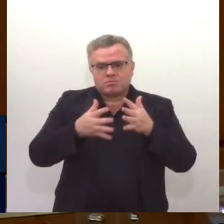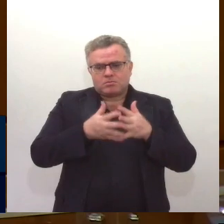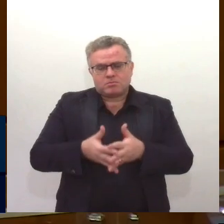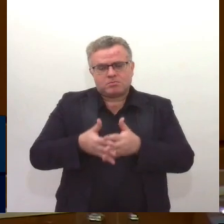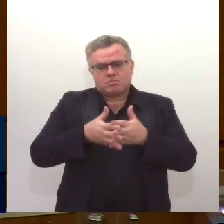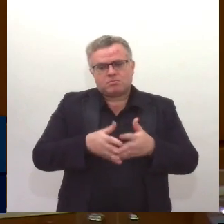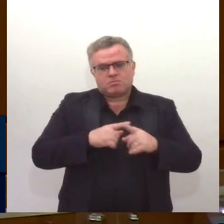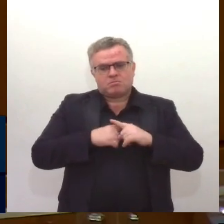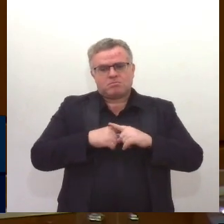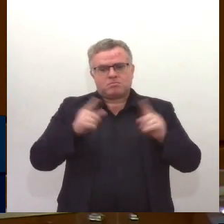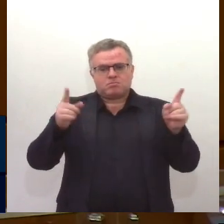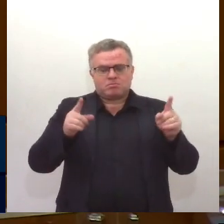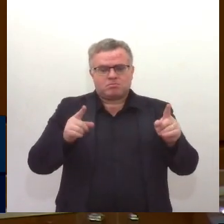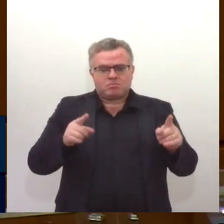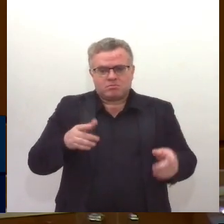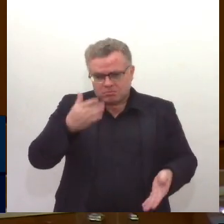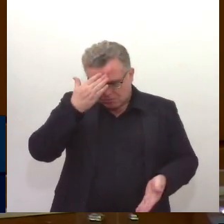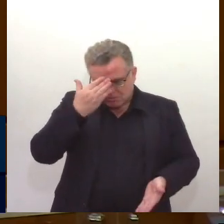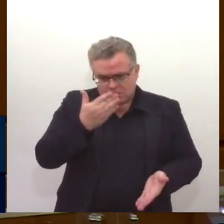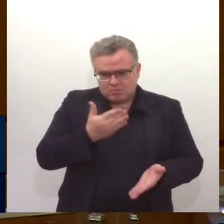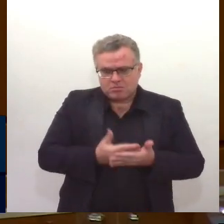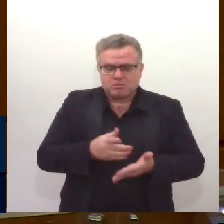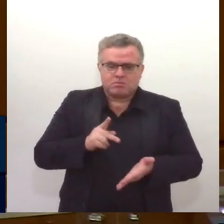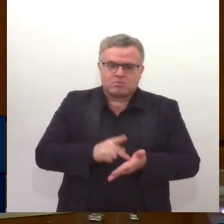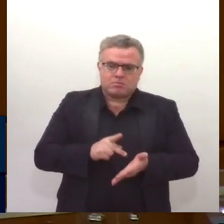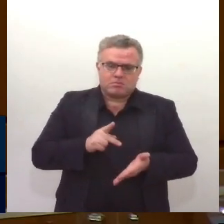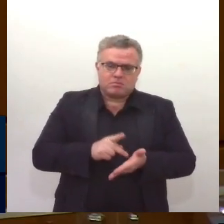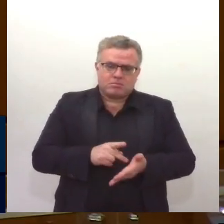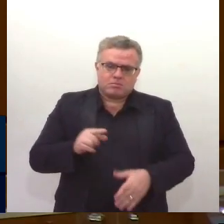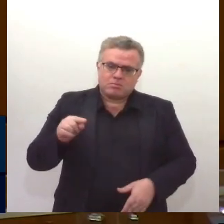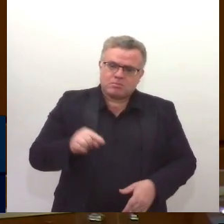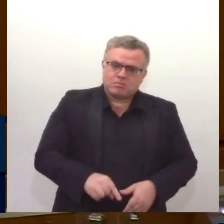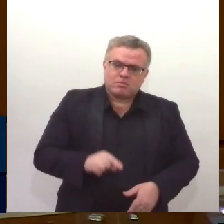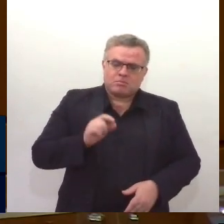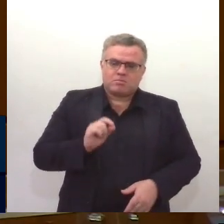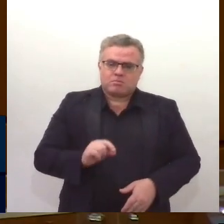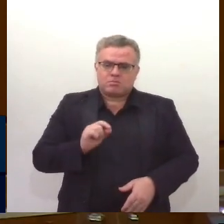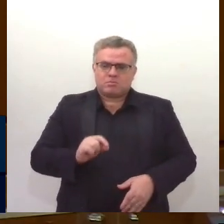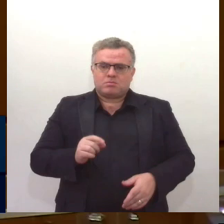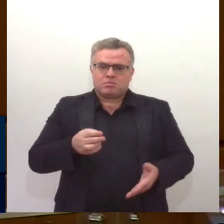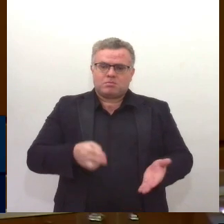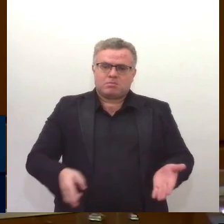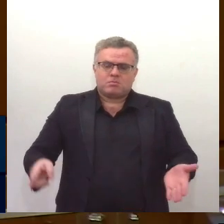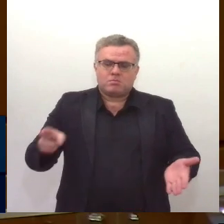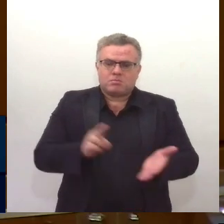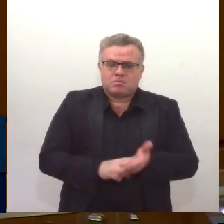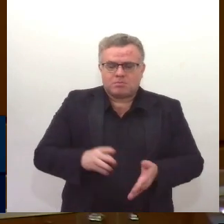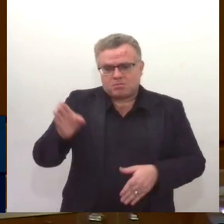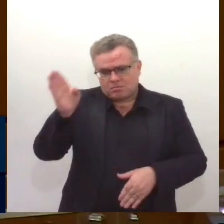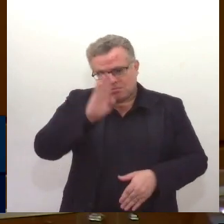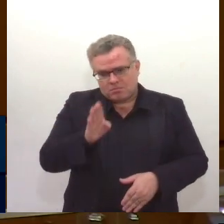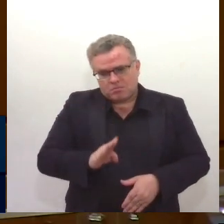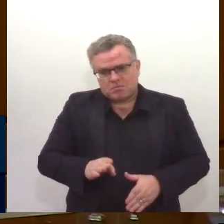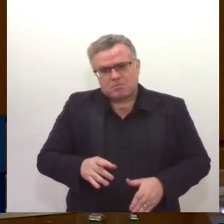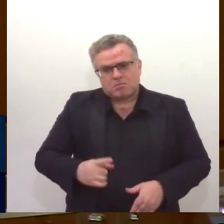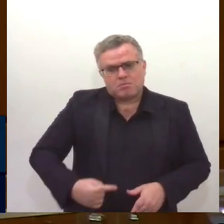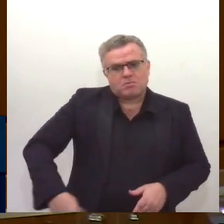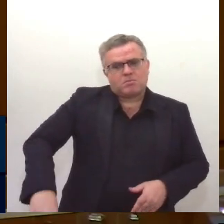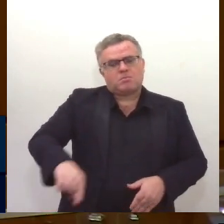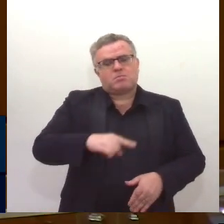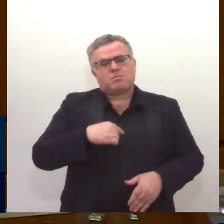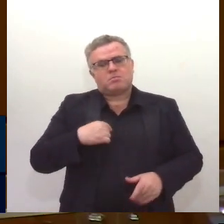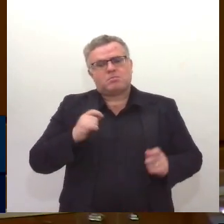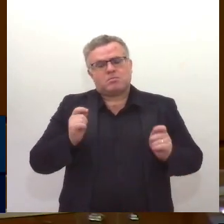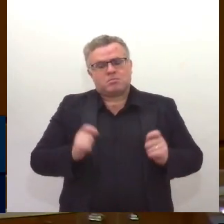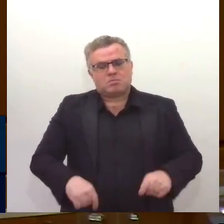certeza que essa resposta virá ao Brasil e nós vamos resgatar esse país da